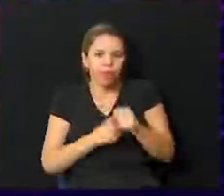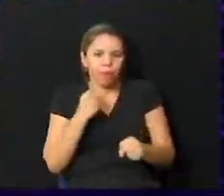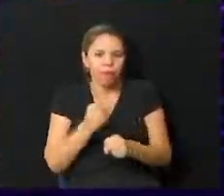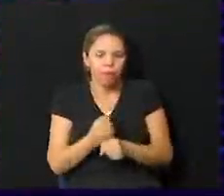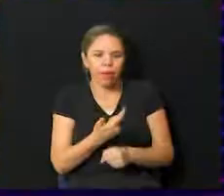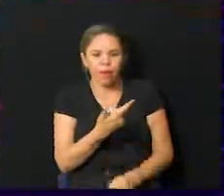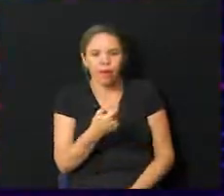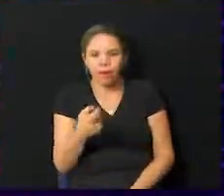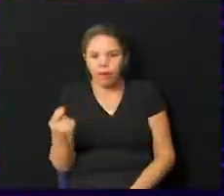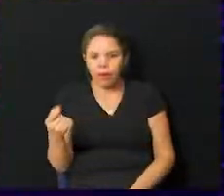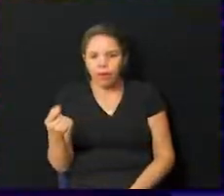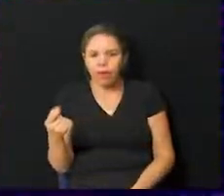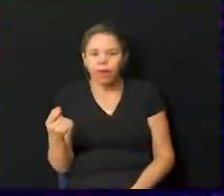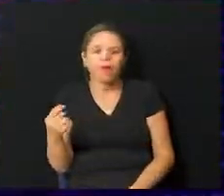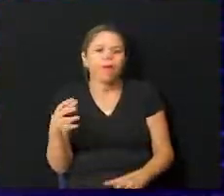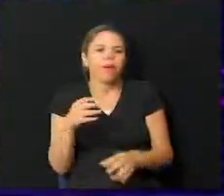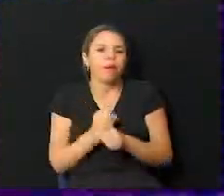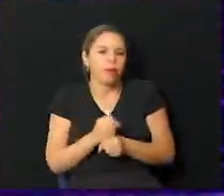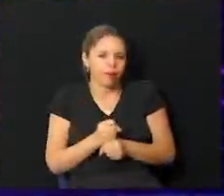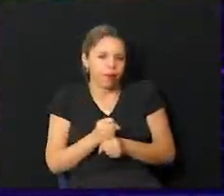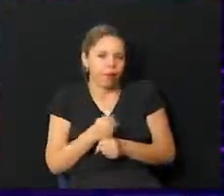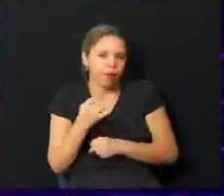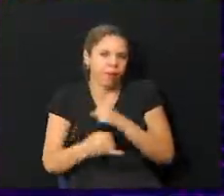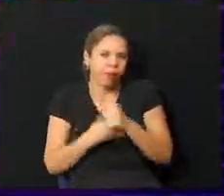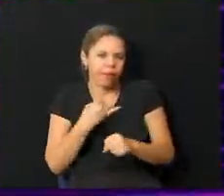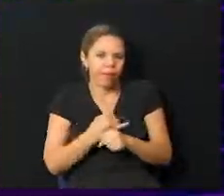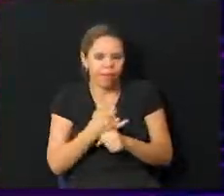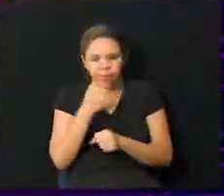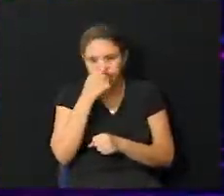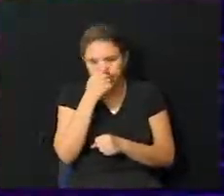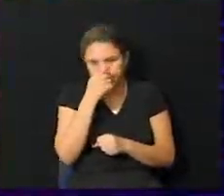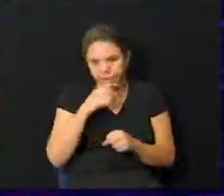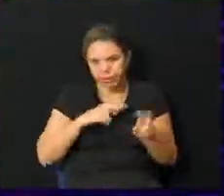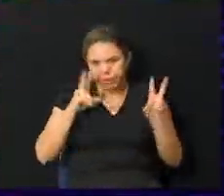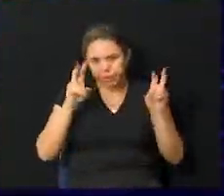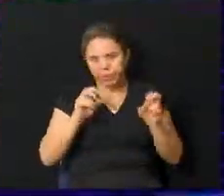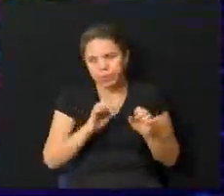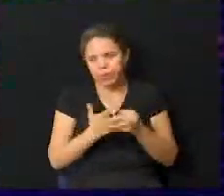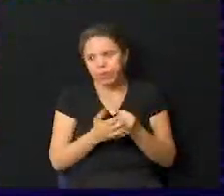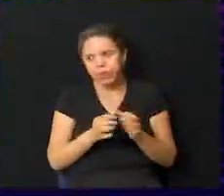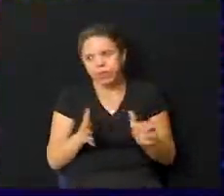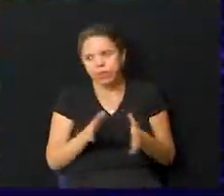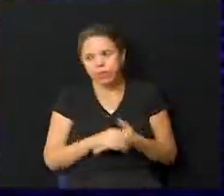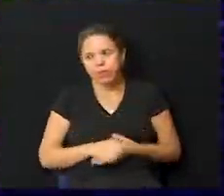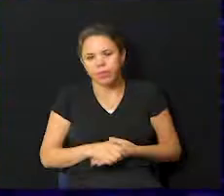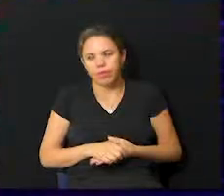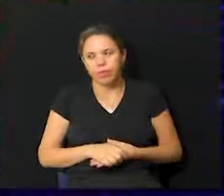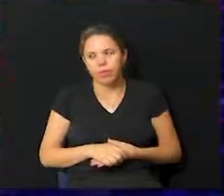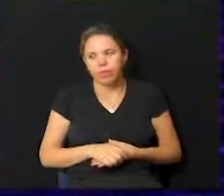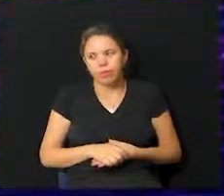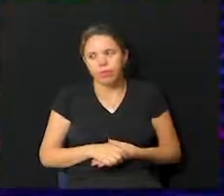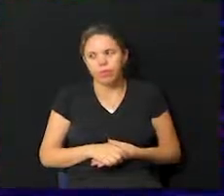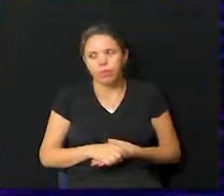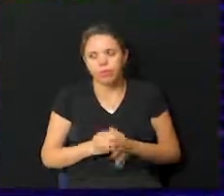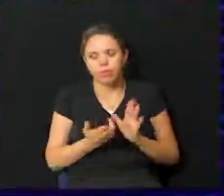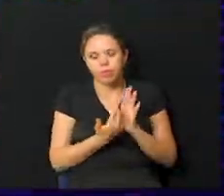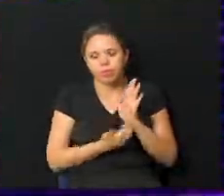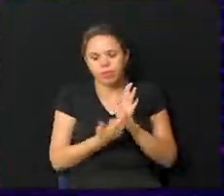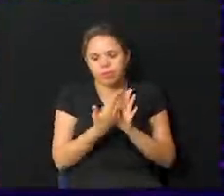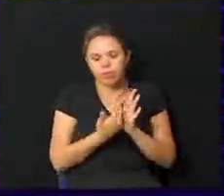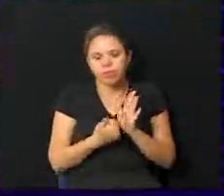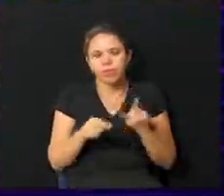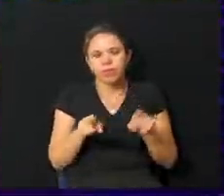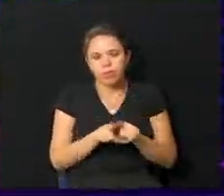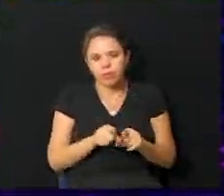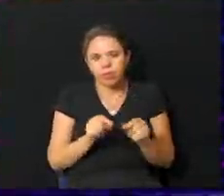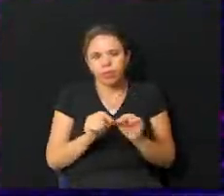de 2020 todo, de forma online, né, teve a questão da pandemia também. As ilustrações